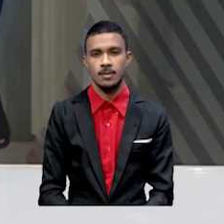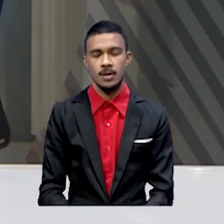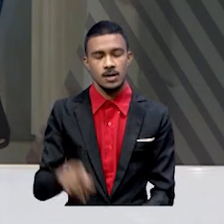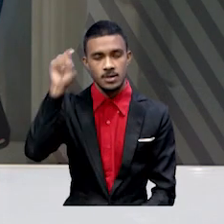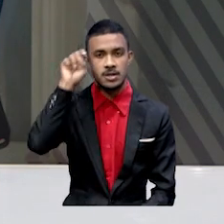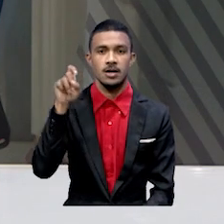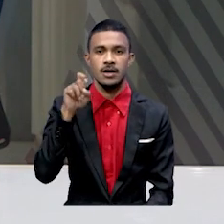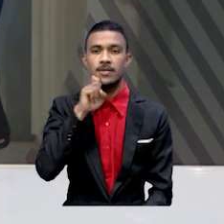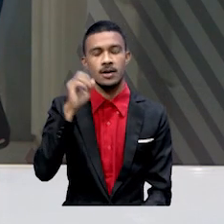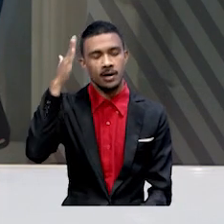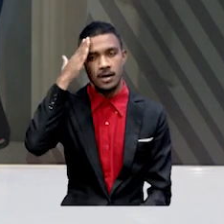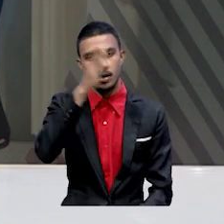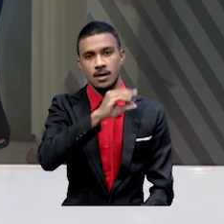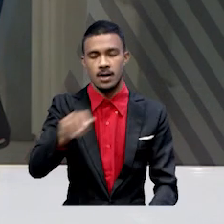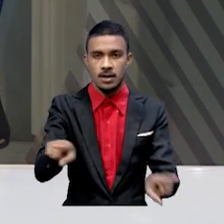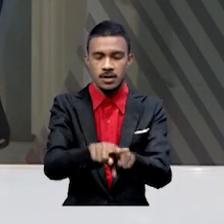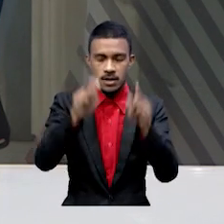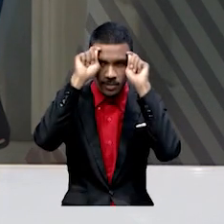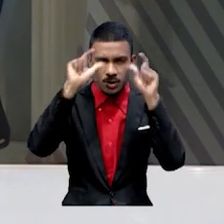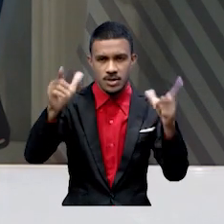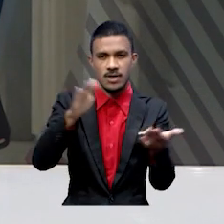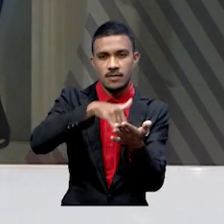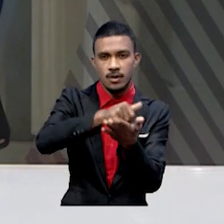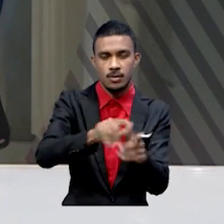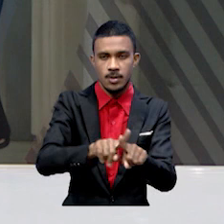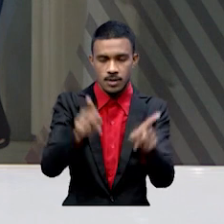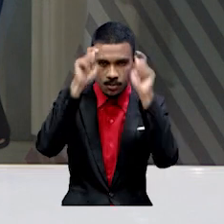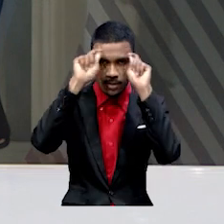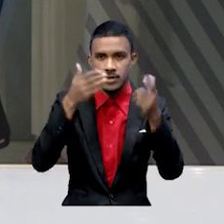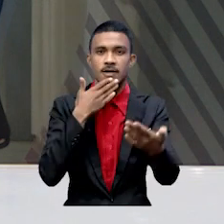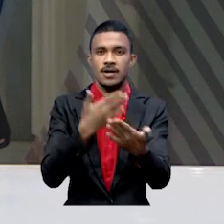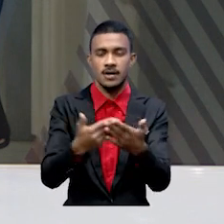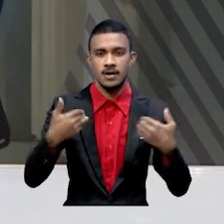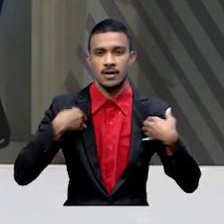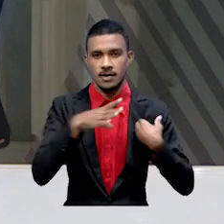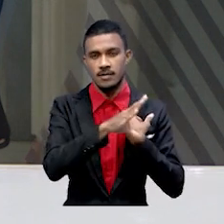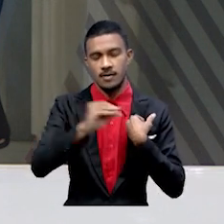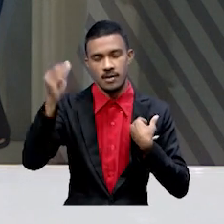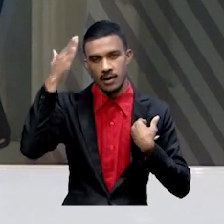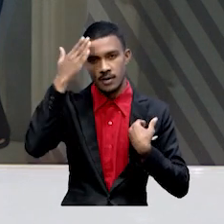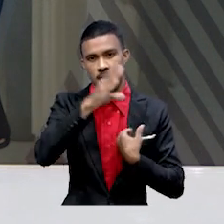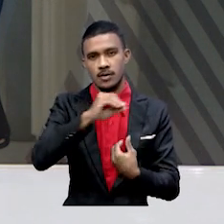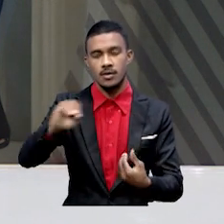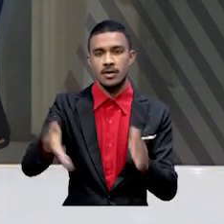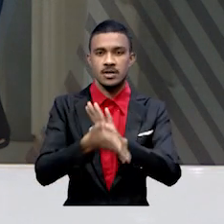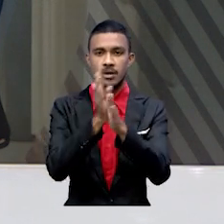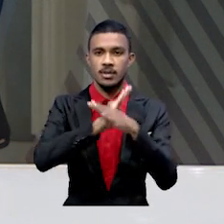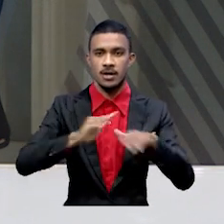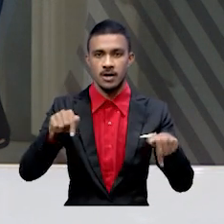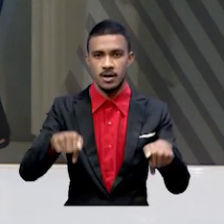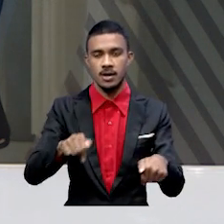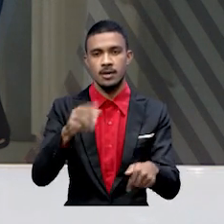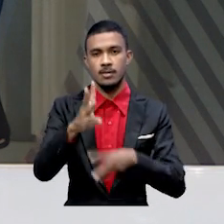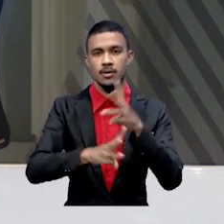que a relação na Guzmão reconhece, mais que aqui no Brasil, mas em Timor-Leste, sucesso e a parte da reconciliação na estabilidade e no